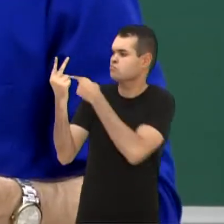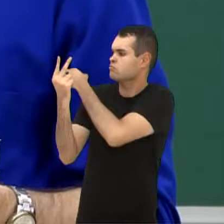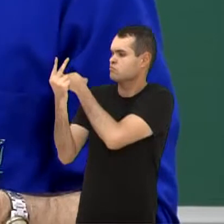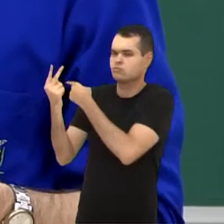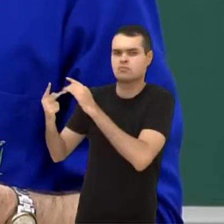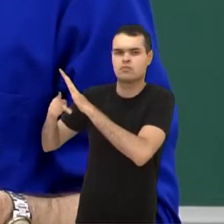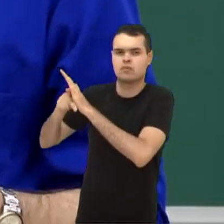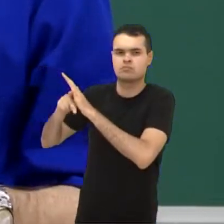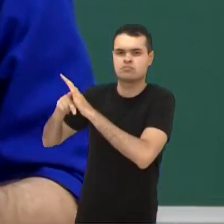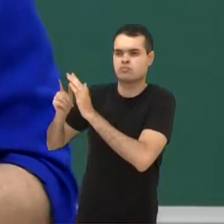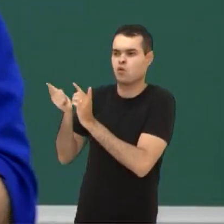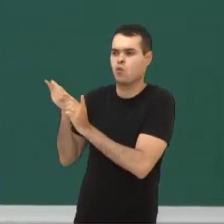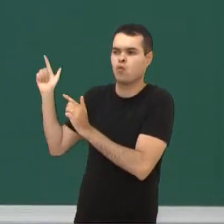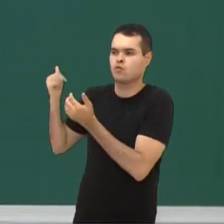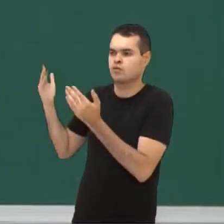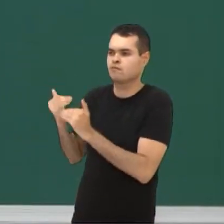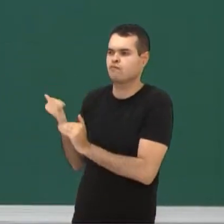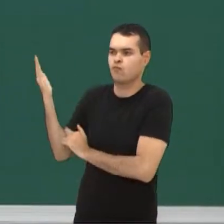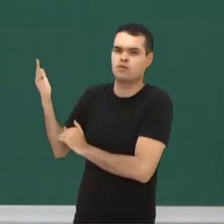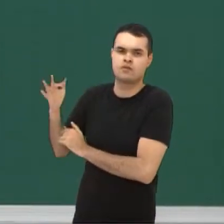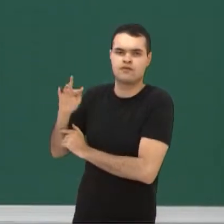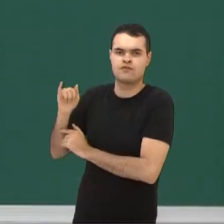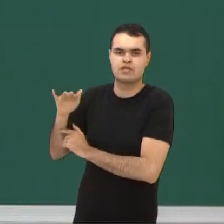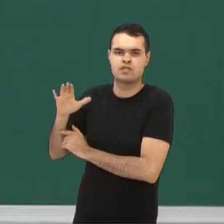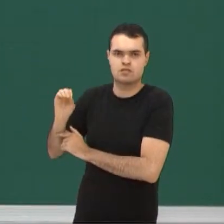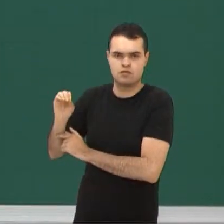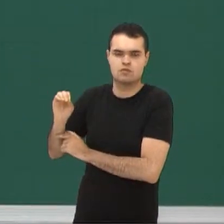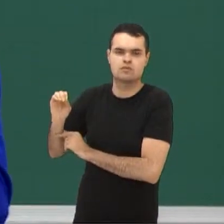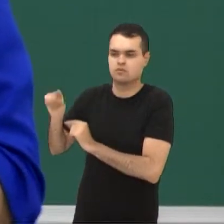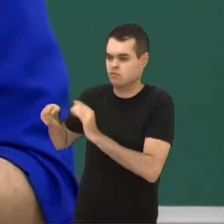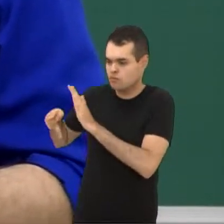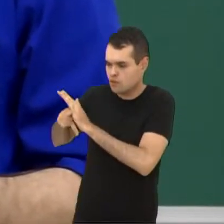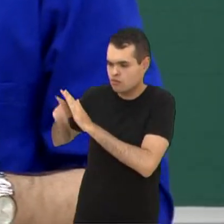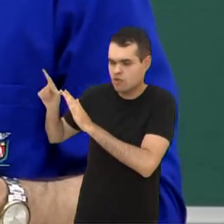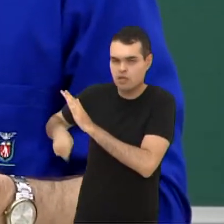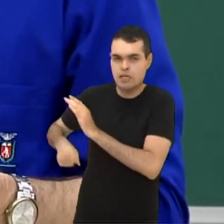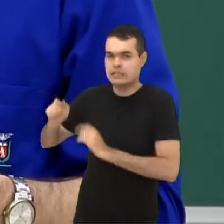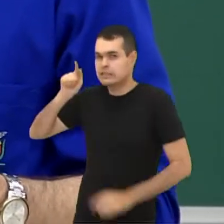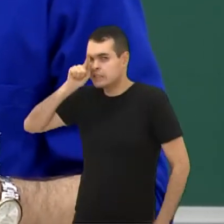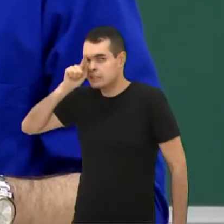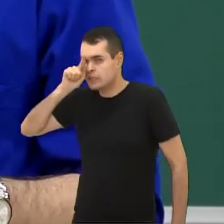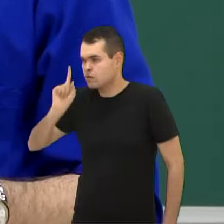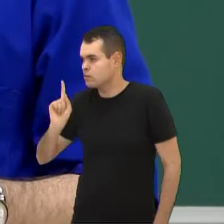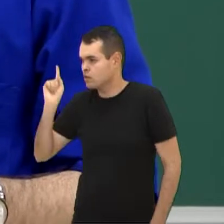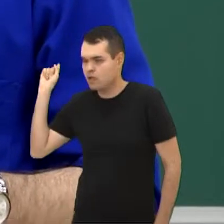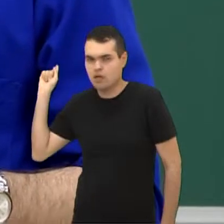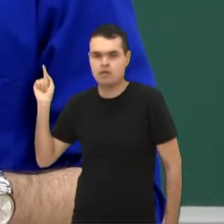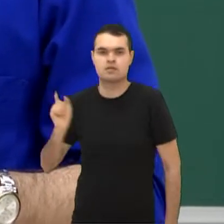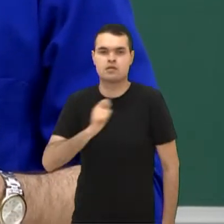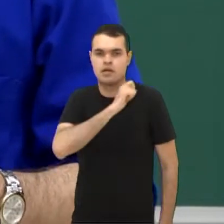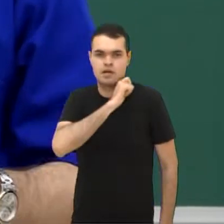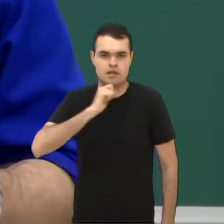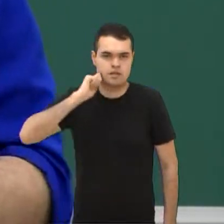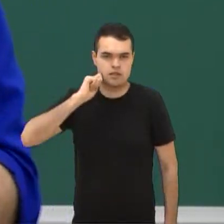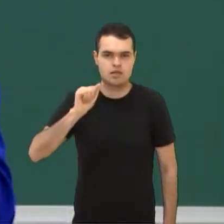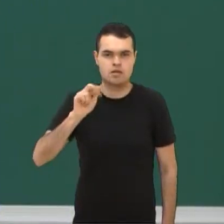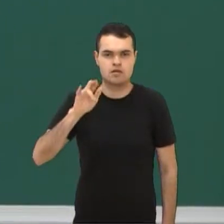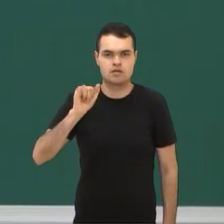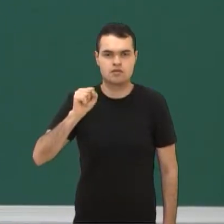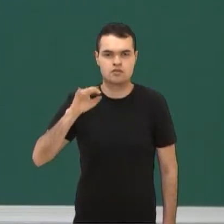metafísicos. Nós estudamos lá no início do ano que a palavra metafísica surge com os gregos lá, né, em Aristóteles, que